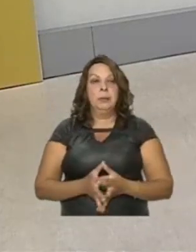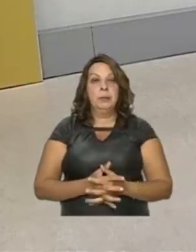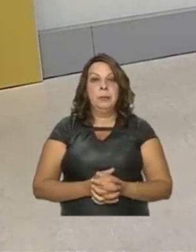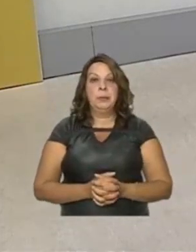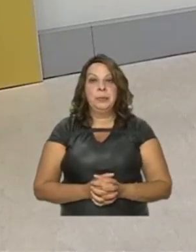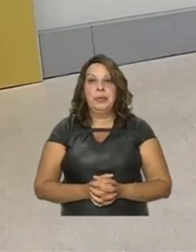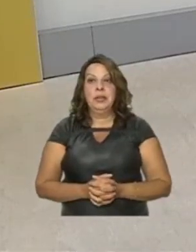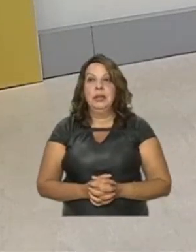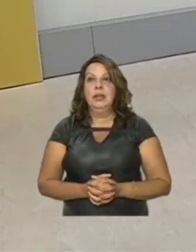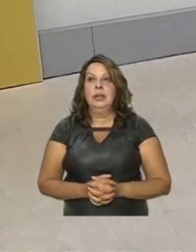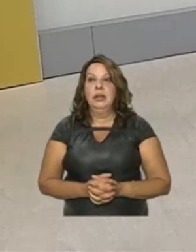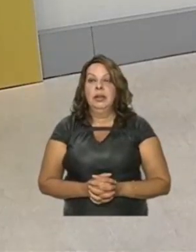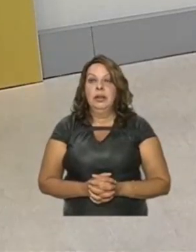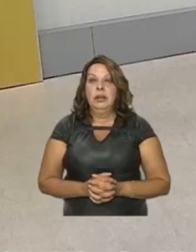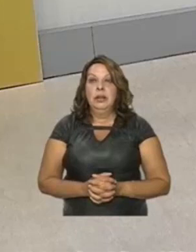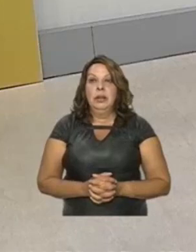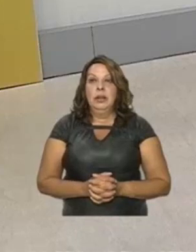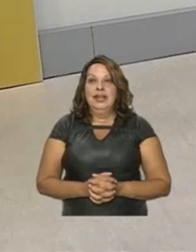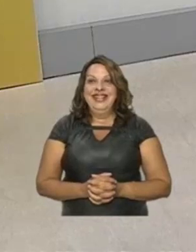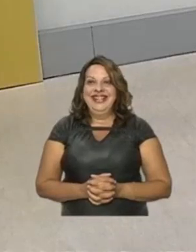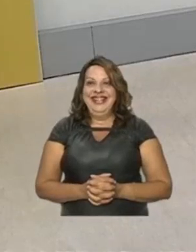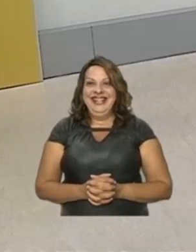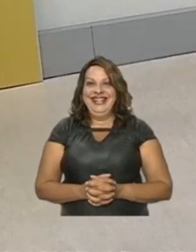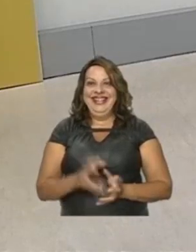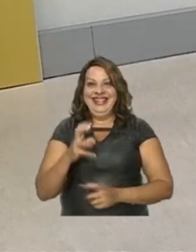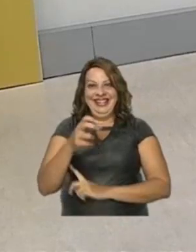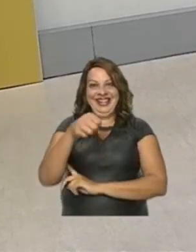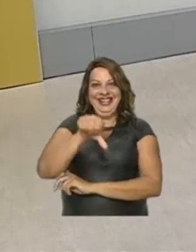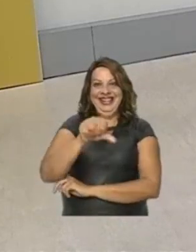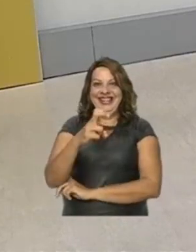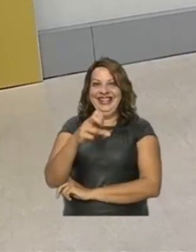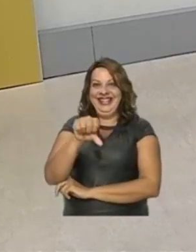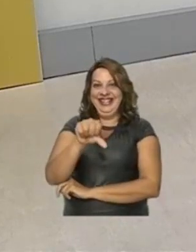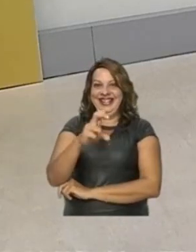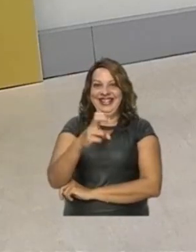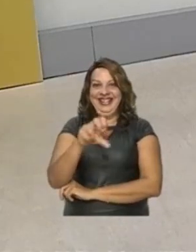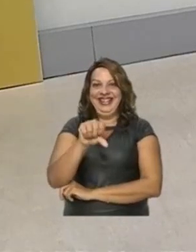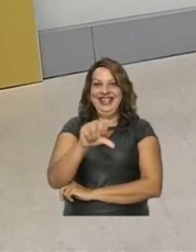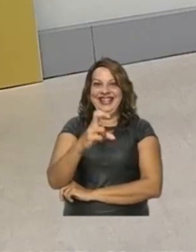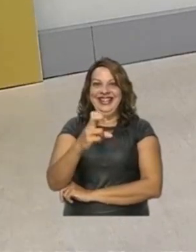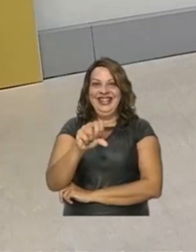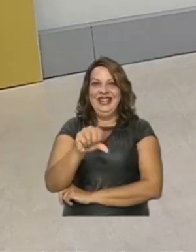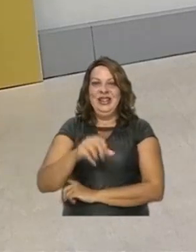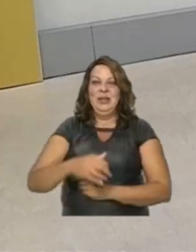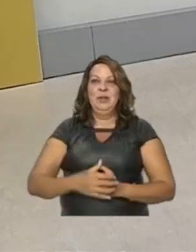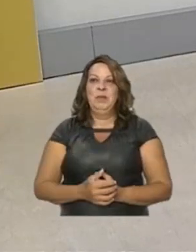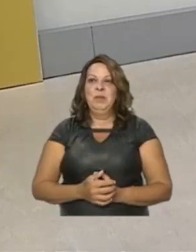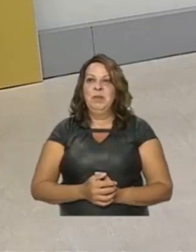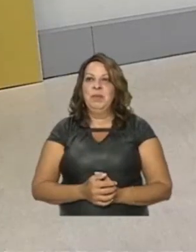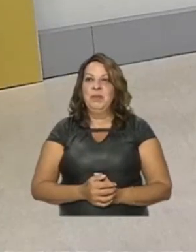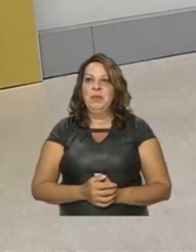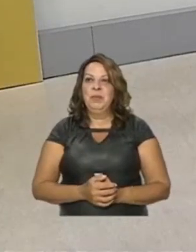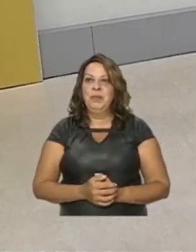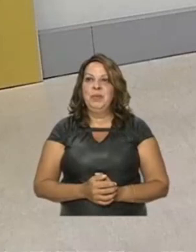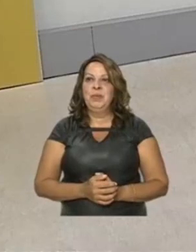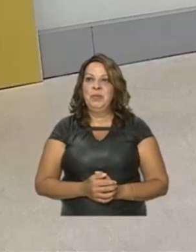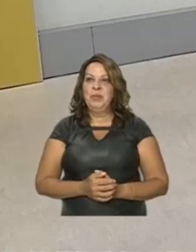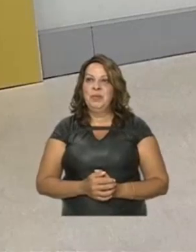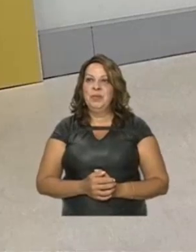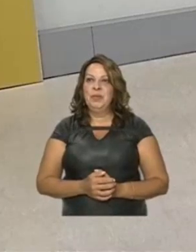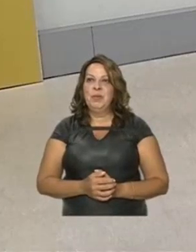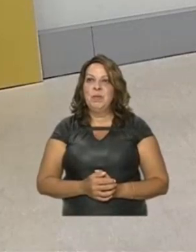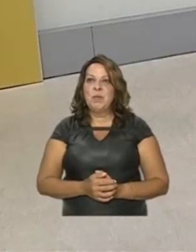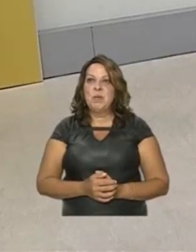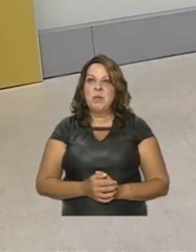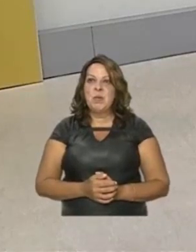19. Já subiu, já saiu, tá valendo. 59 agora, 59, 59. Sobe o 59, vem